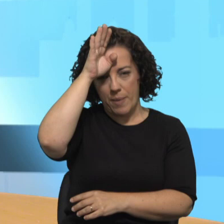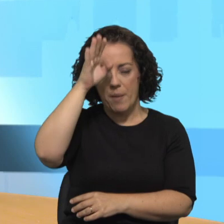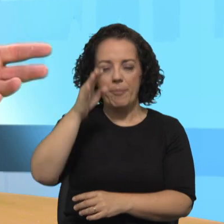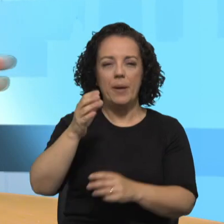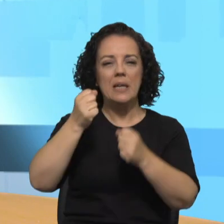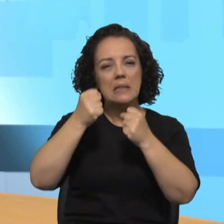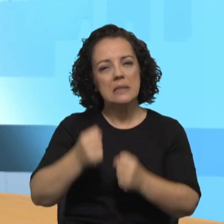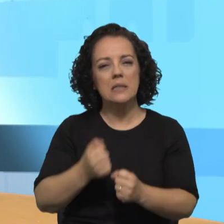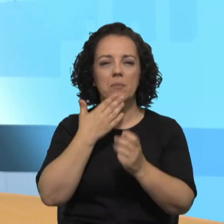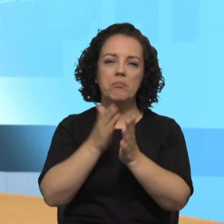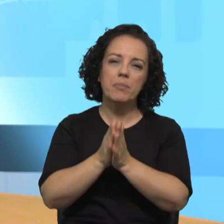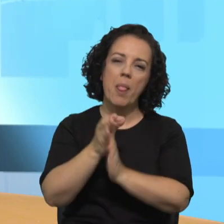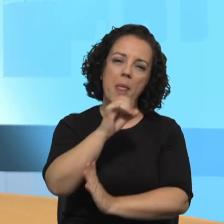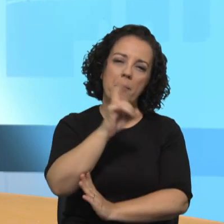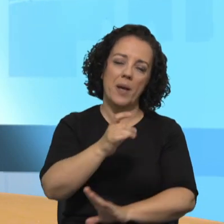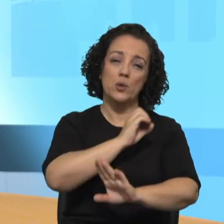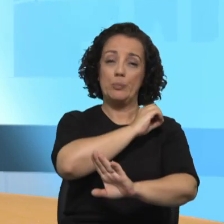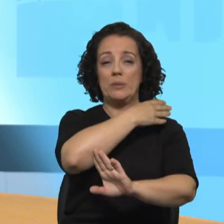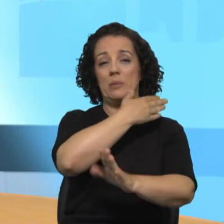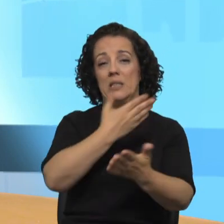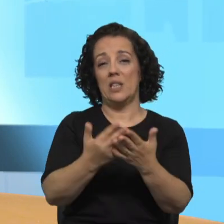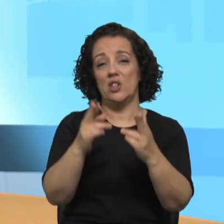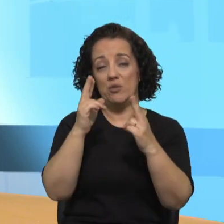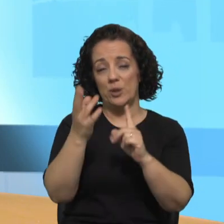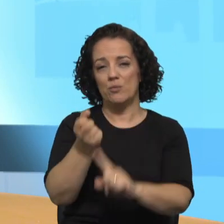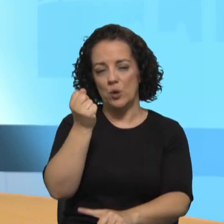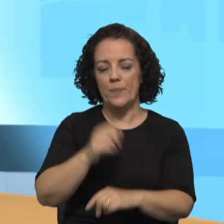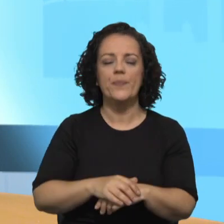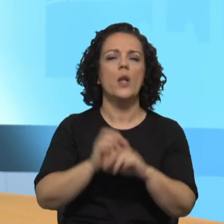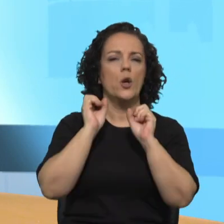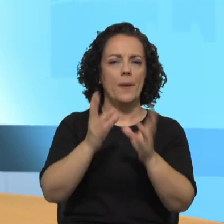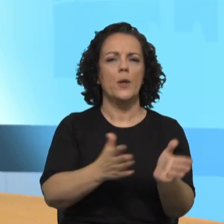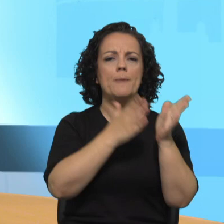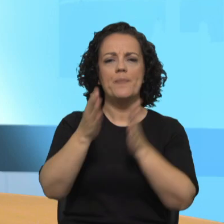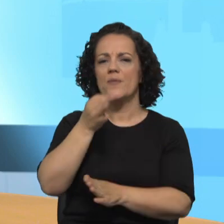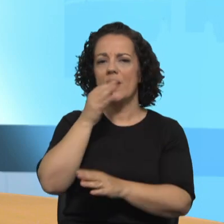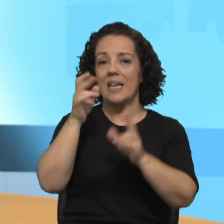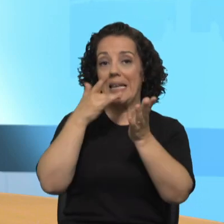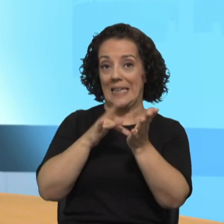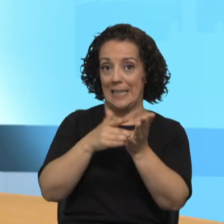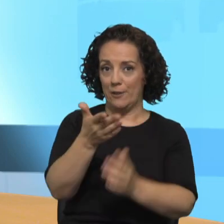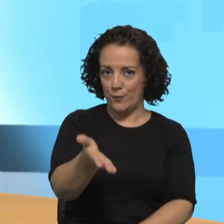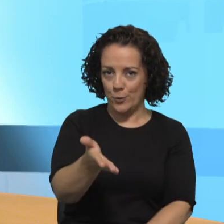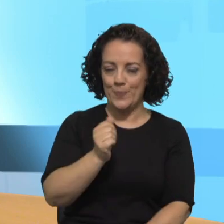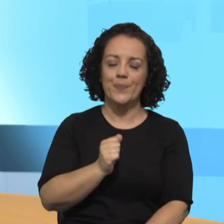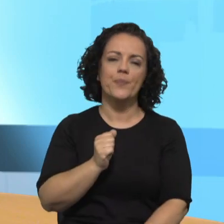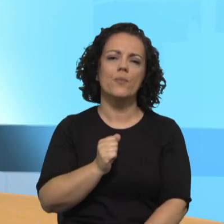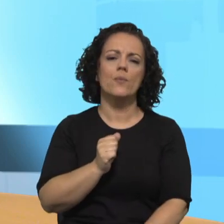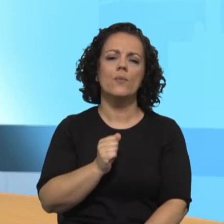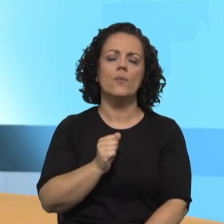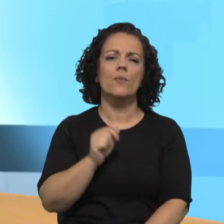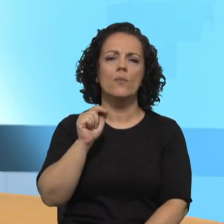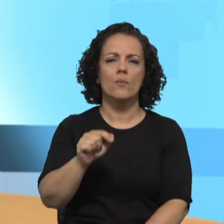é permanente, desde o início da guerra, e esperemos que aí chegue. Ora, falemos agora deste livro, Um Longo Caminho